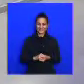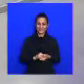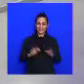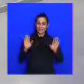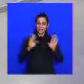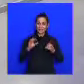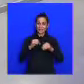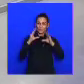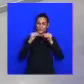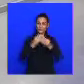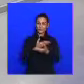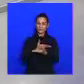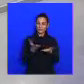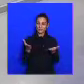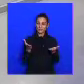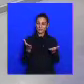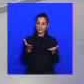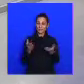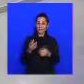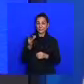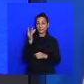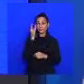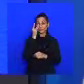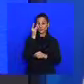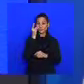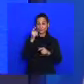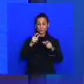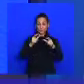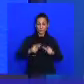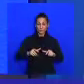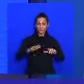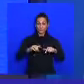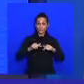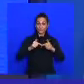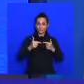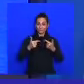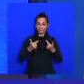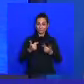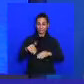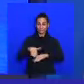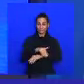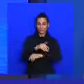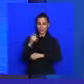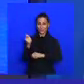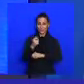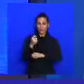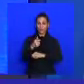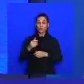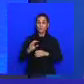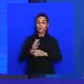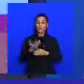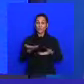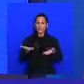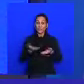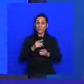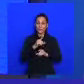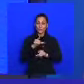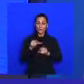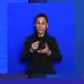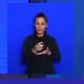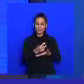Olá muito boa noite para vocês estamos ao vivo direto aqui do espaço da sorte na Avenida Paulista onde acontece agora